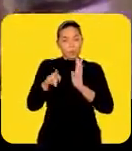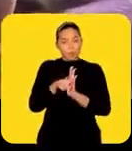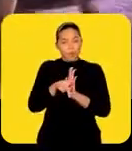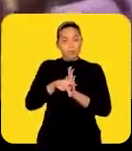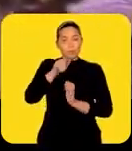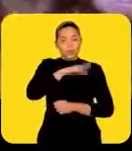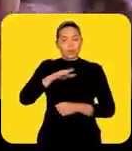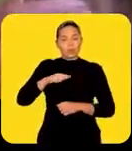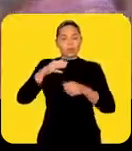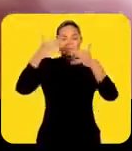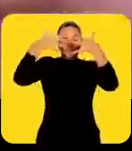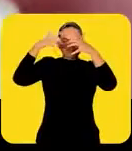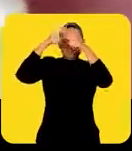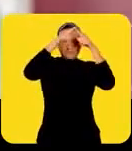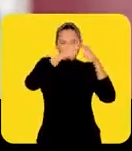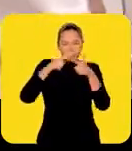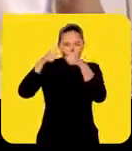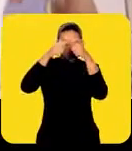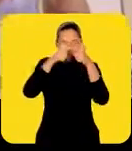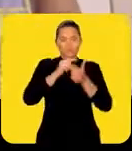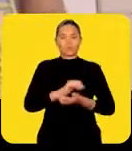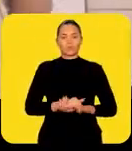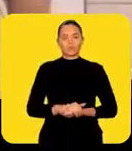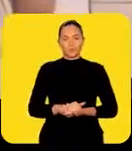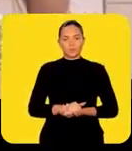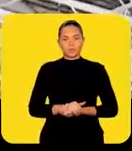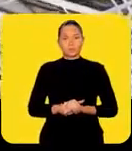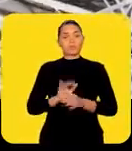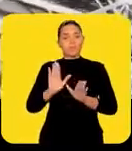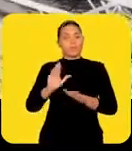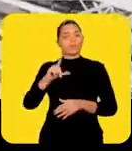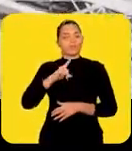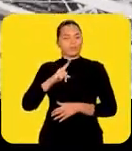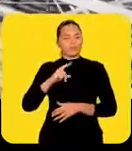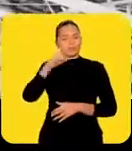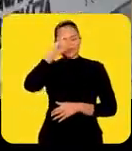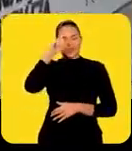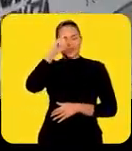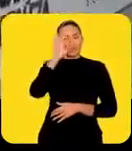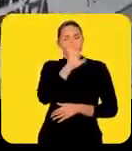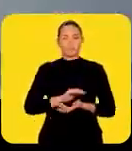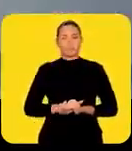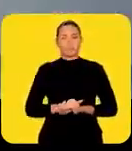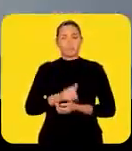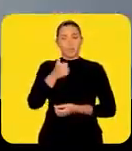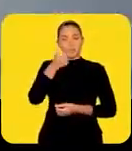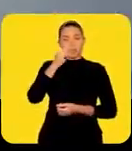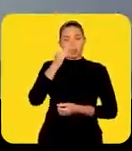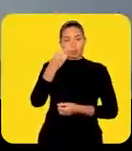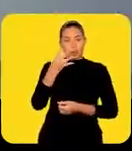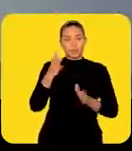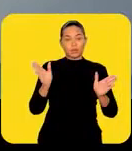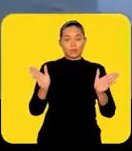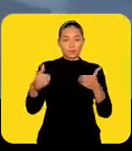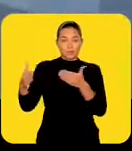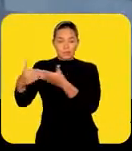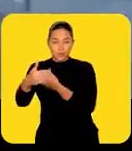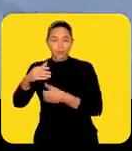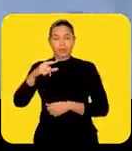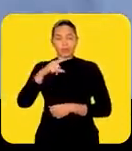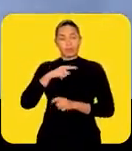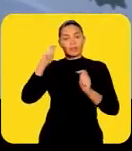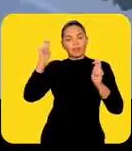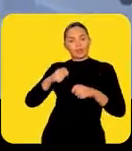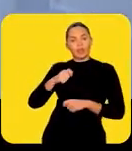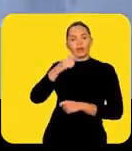5.300 atendimentos a crianças com dificuldades neuropsicomotoras. E ainda tem um hospital novinho, com 104 leitos e